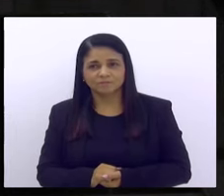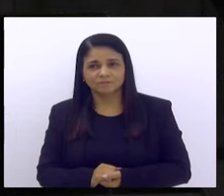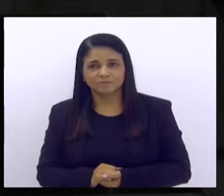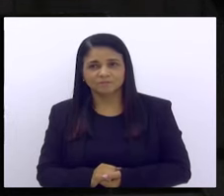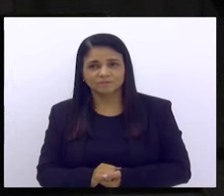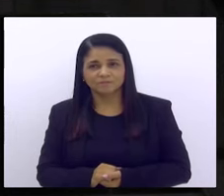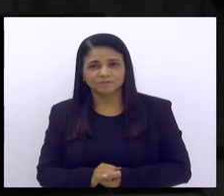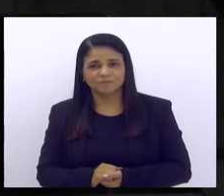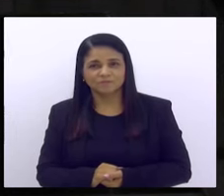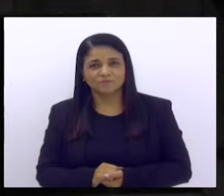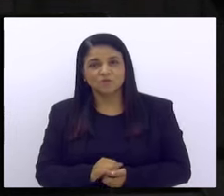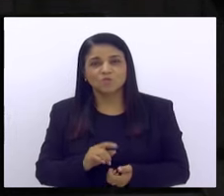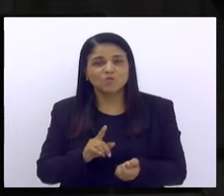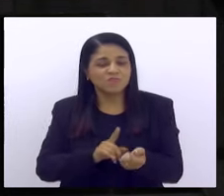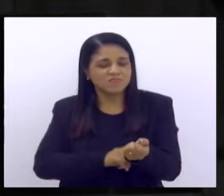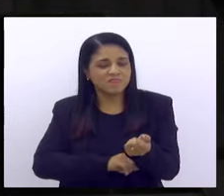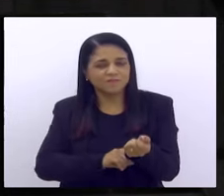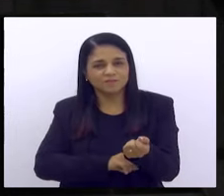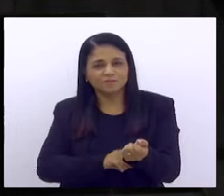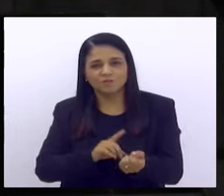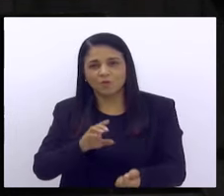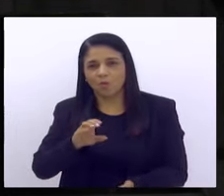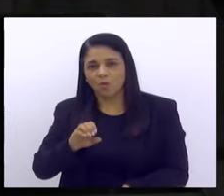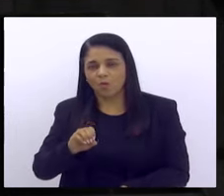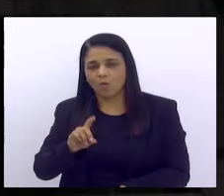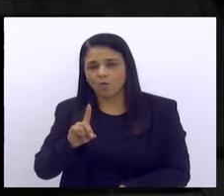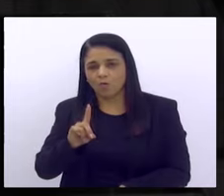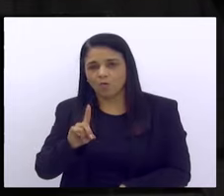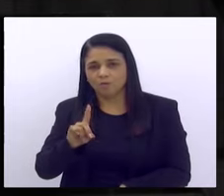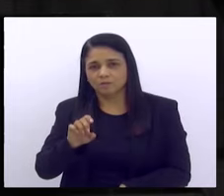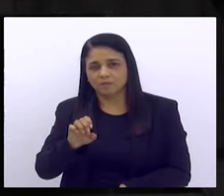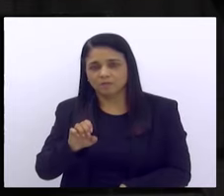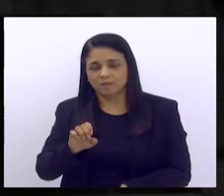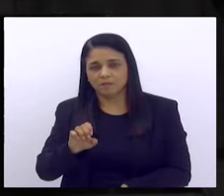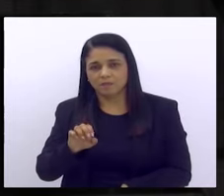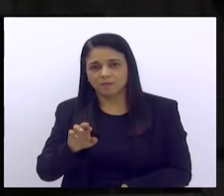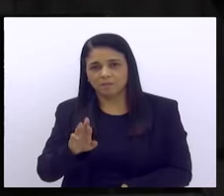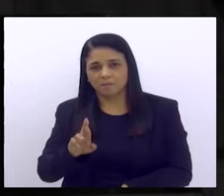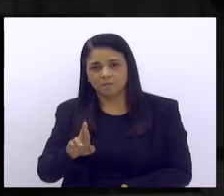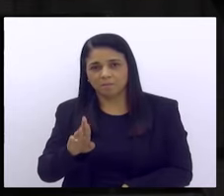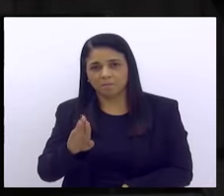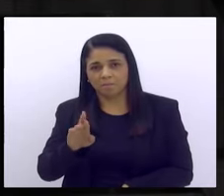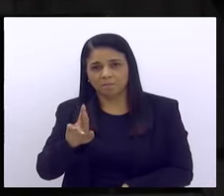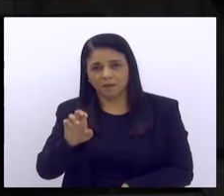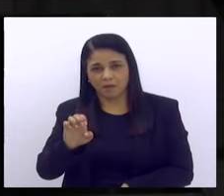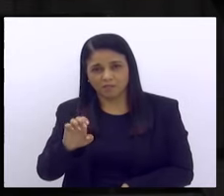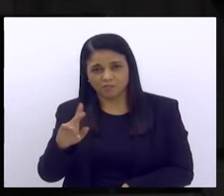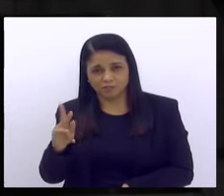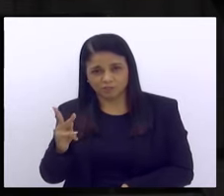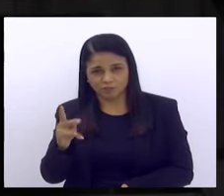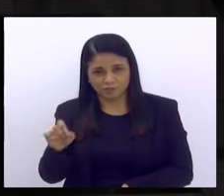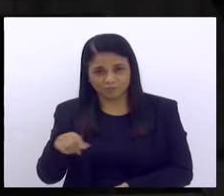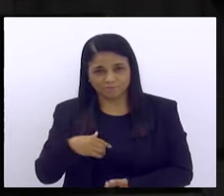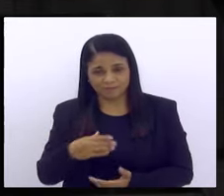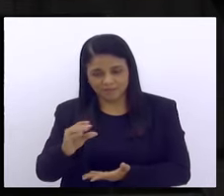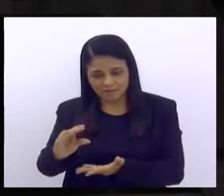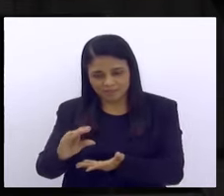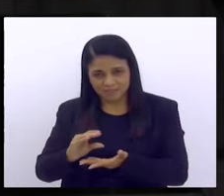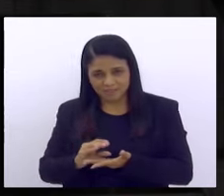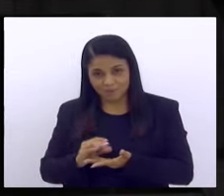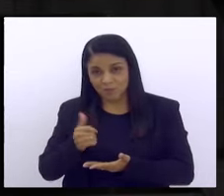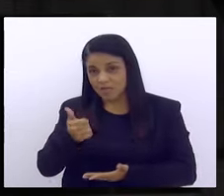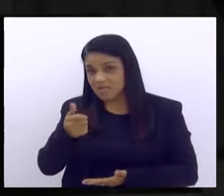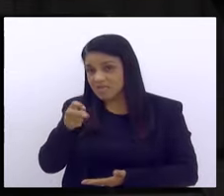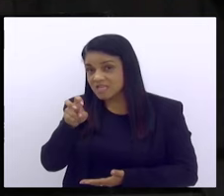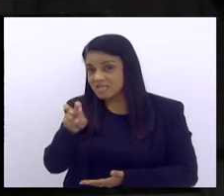da Odebrecht, esse mesmo que recebeu 15 milhões de propina da Odebrecht, que é o prefeito Eduardo